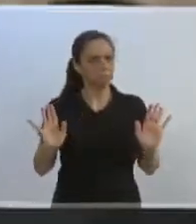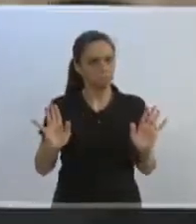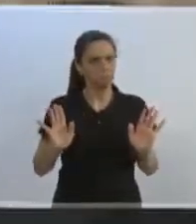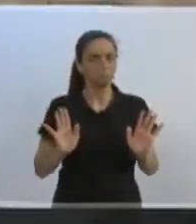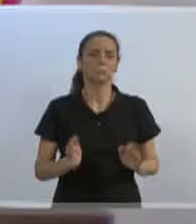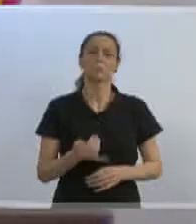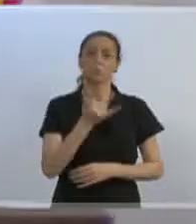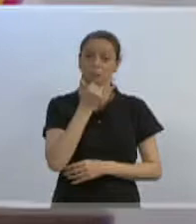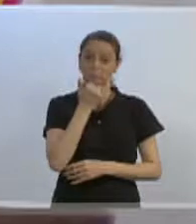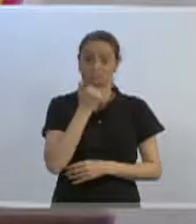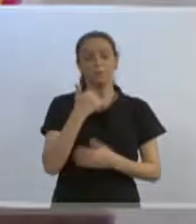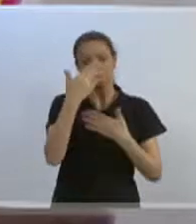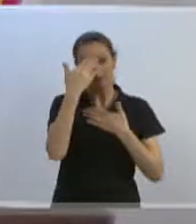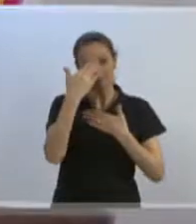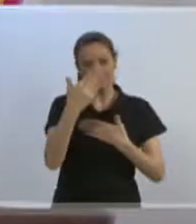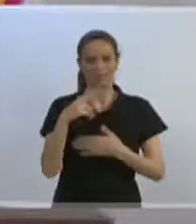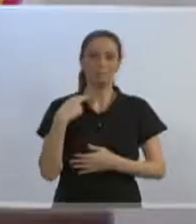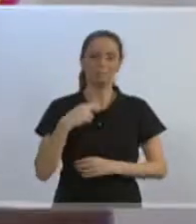vereador.